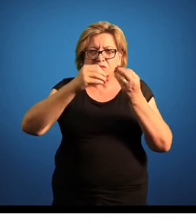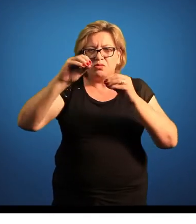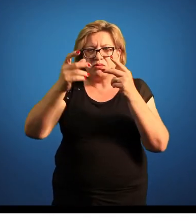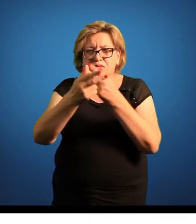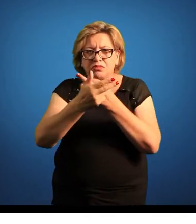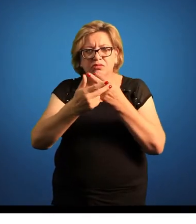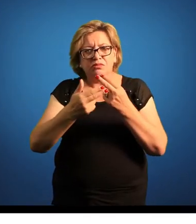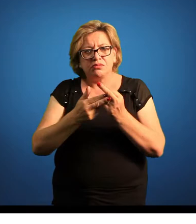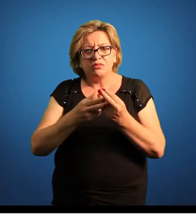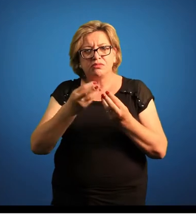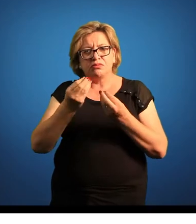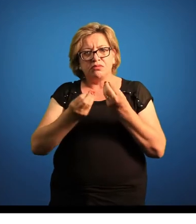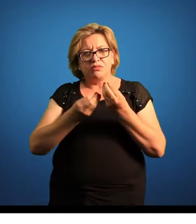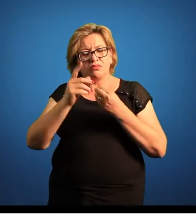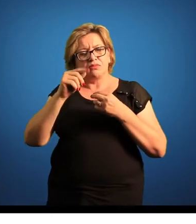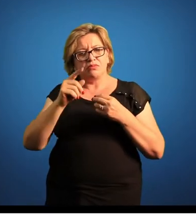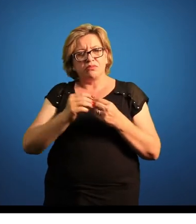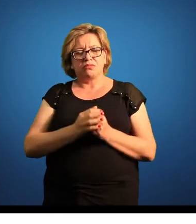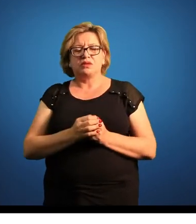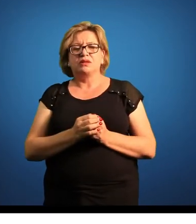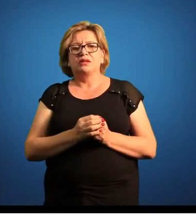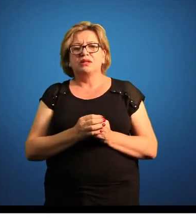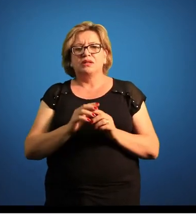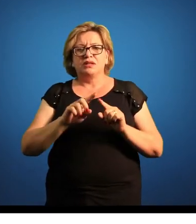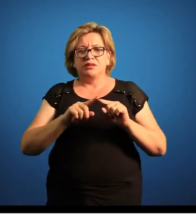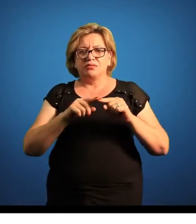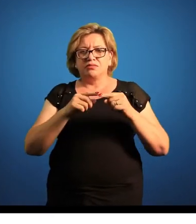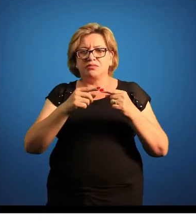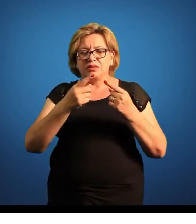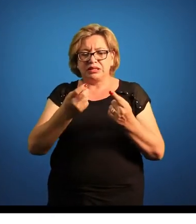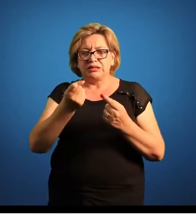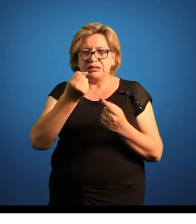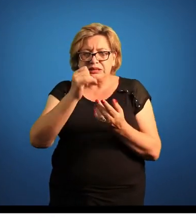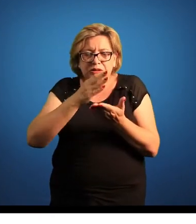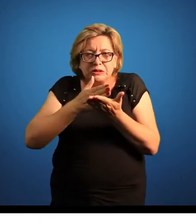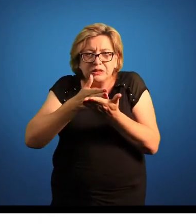de cada zooide da colônia também. Mais uma vez, se eu